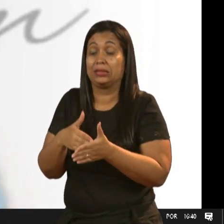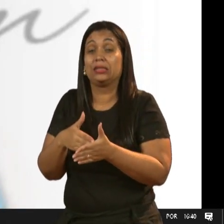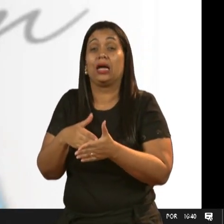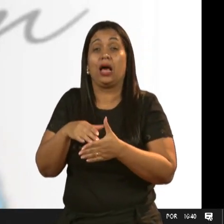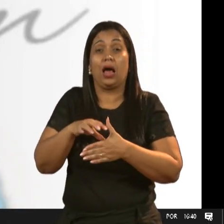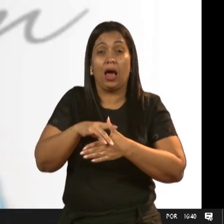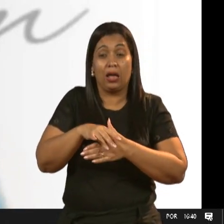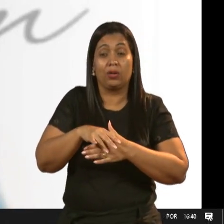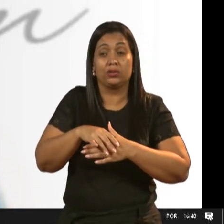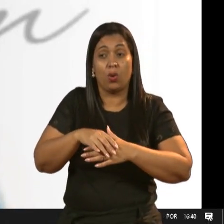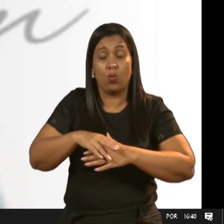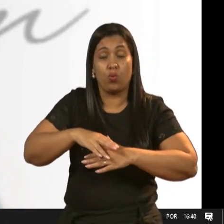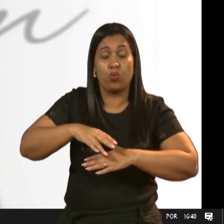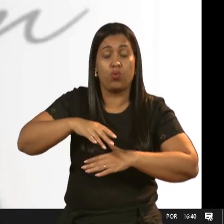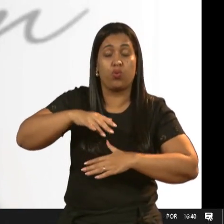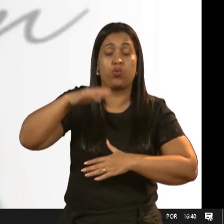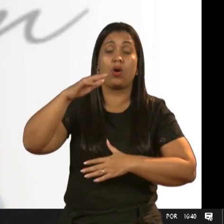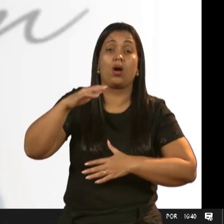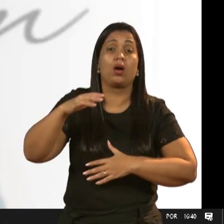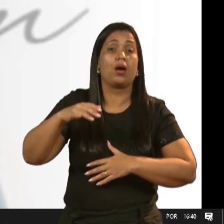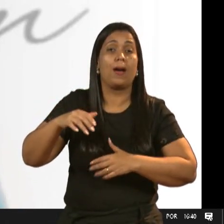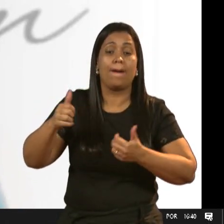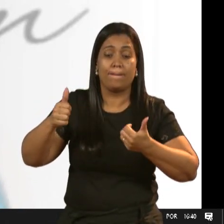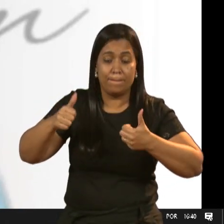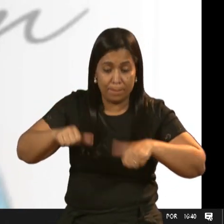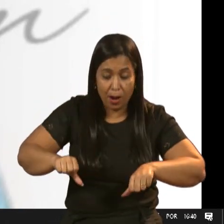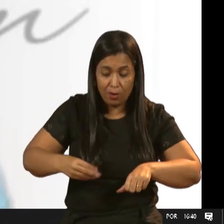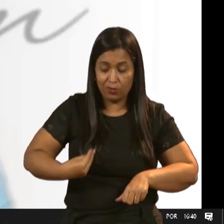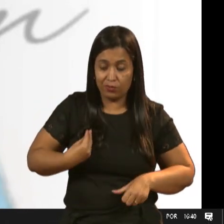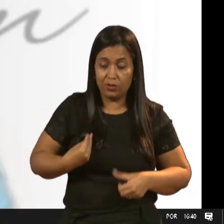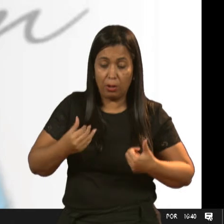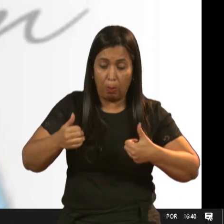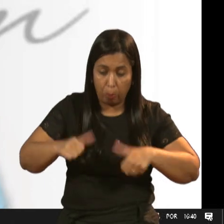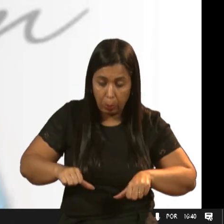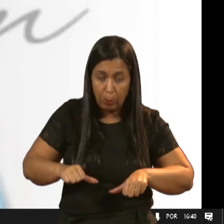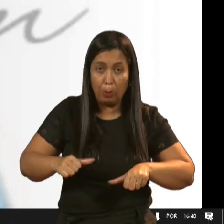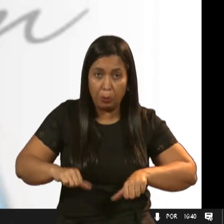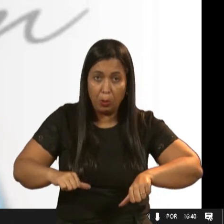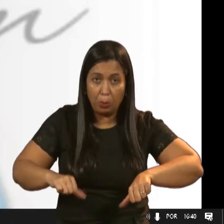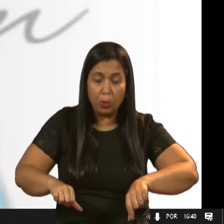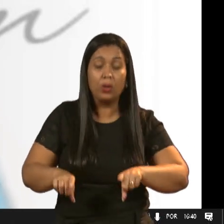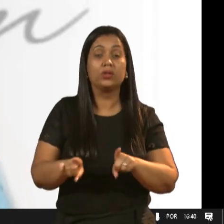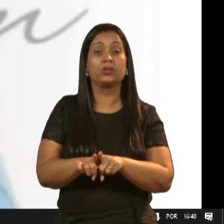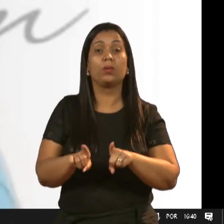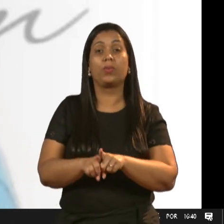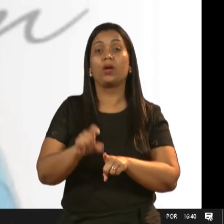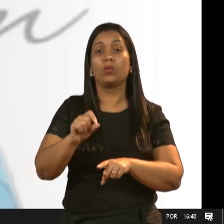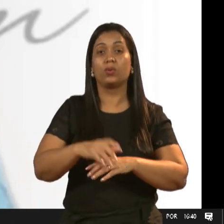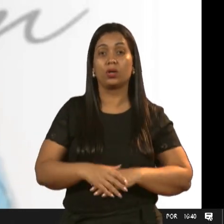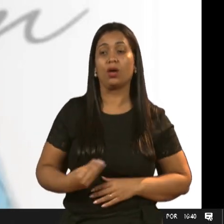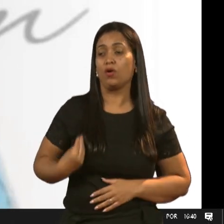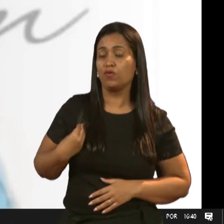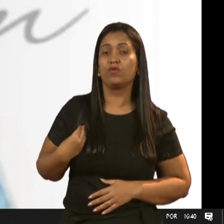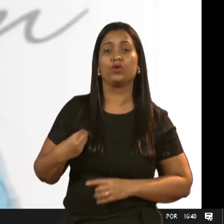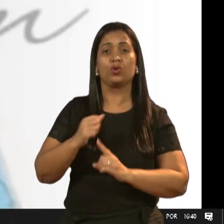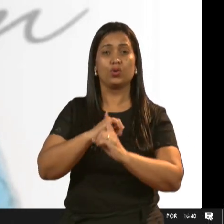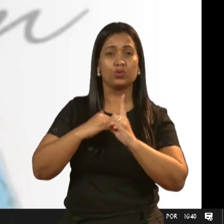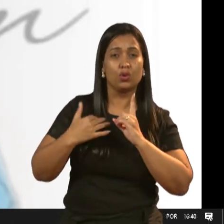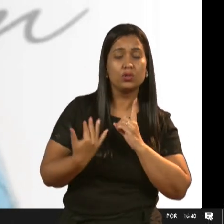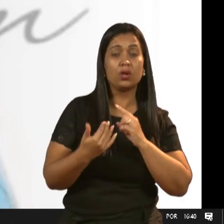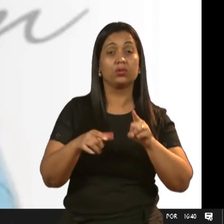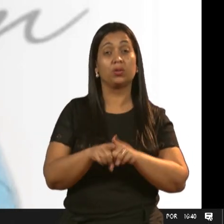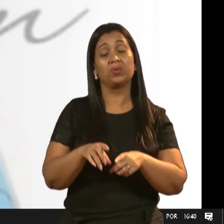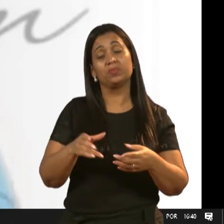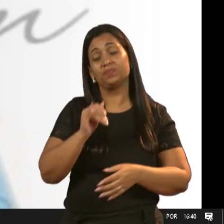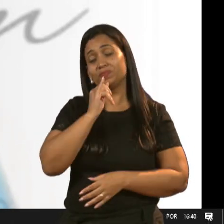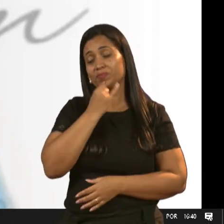doença prejudicam todos os aspectos da vida da pessoa, afetando também o convívio social. Infelizmente,